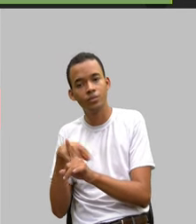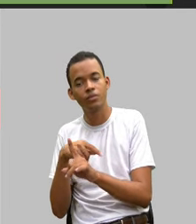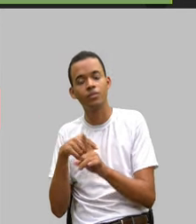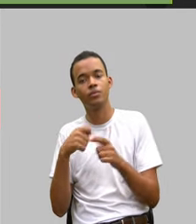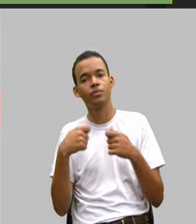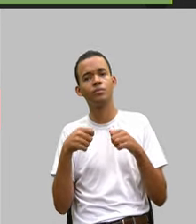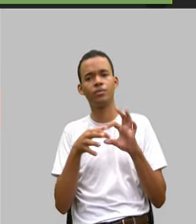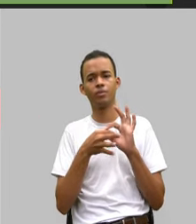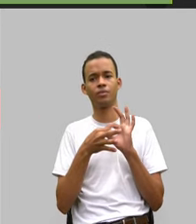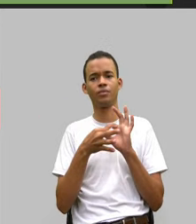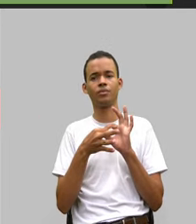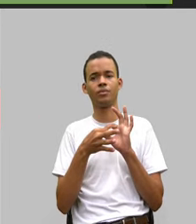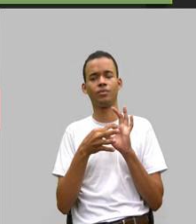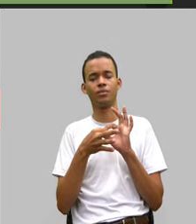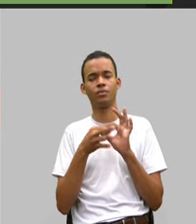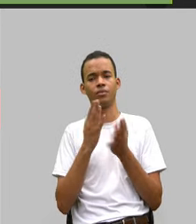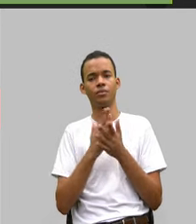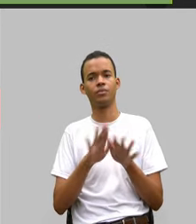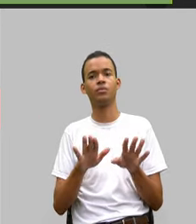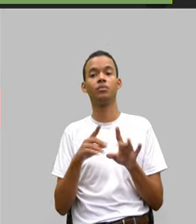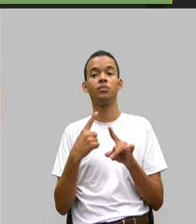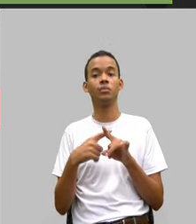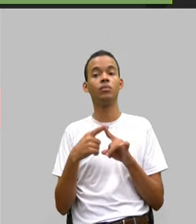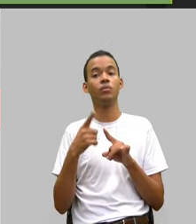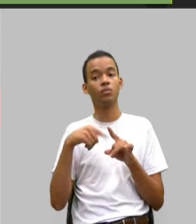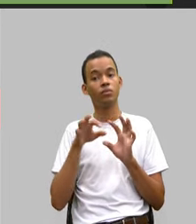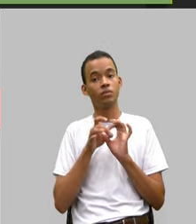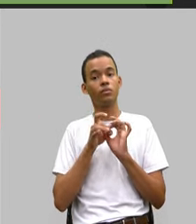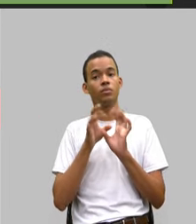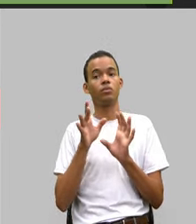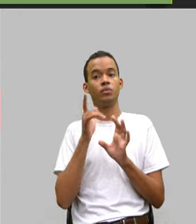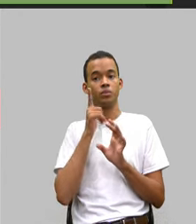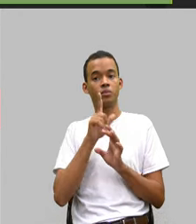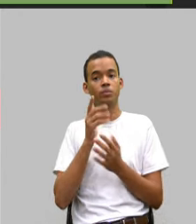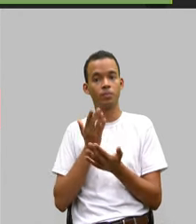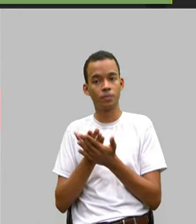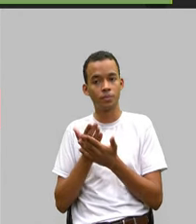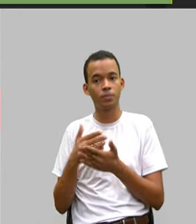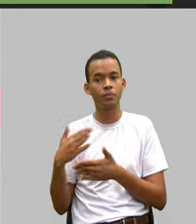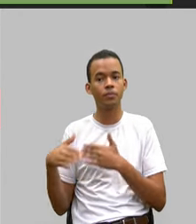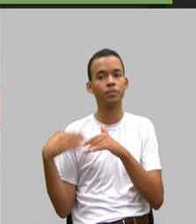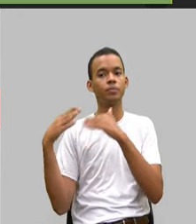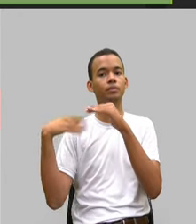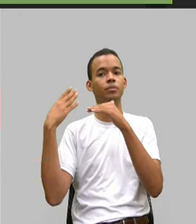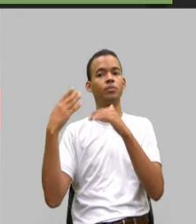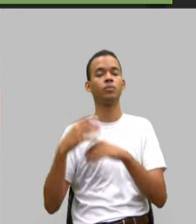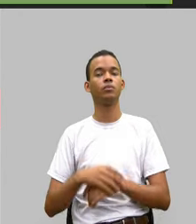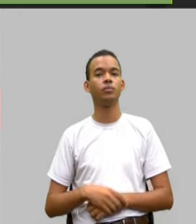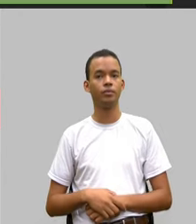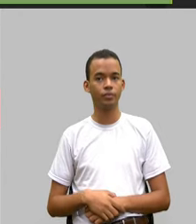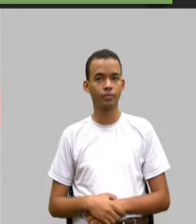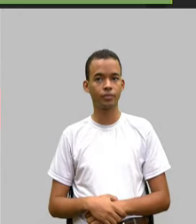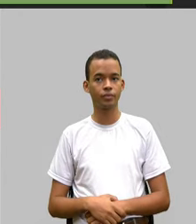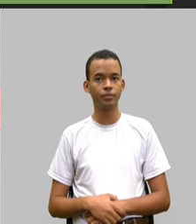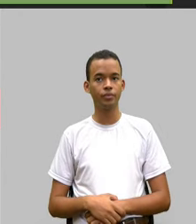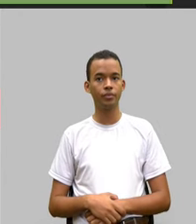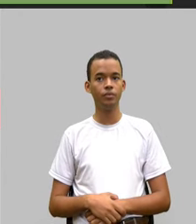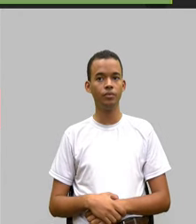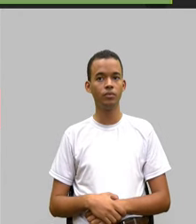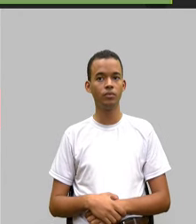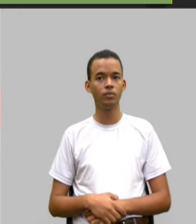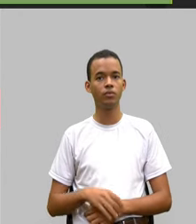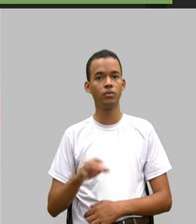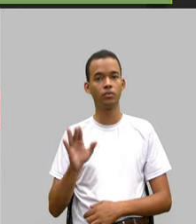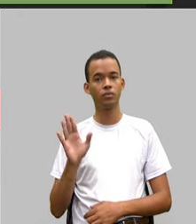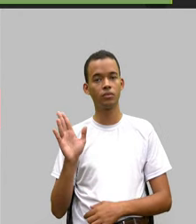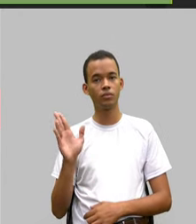respeito do tratamento de diversas patologias Além disso né a cannabis Ela não é uma panaceia